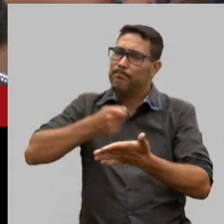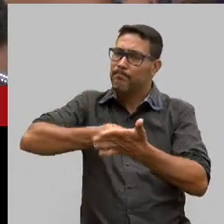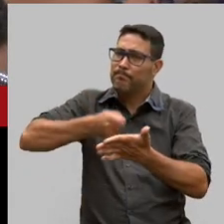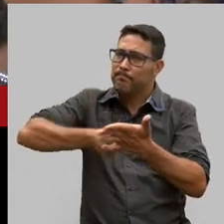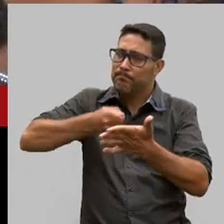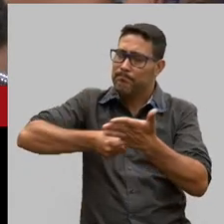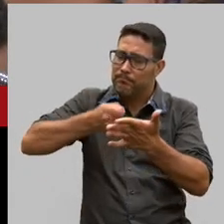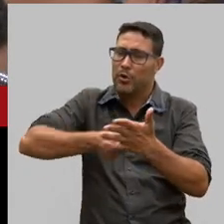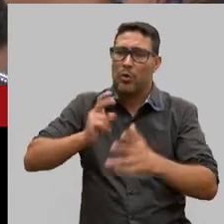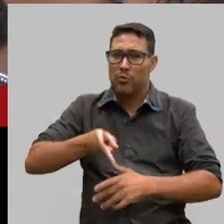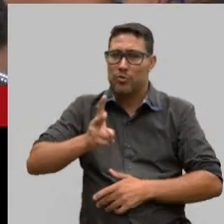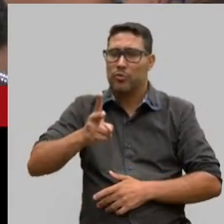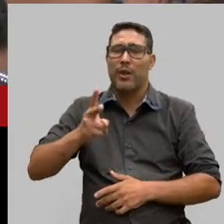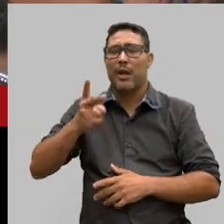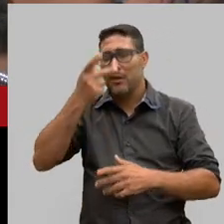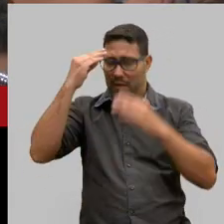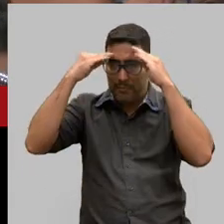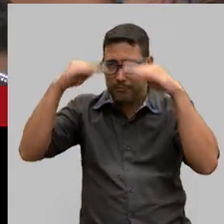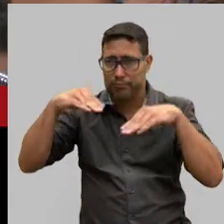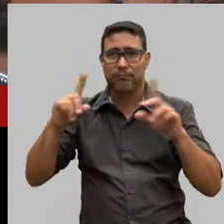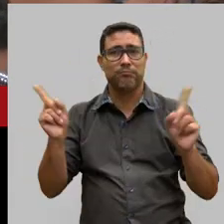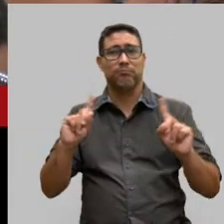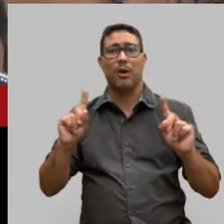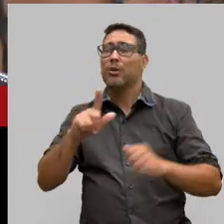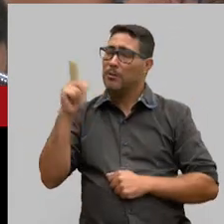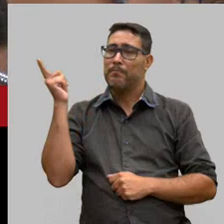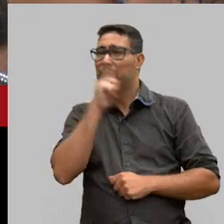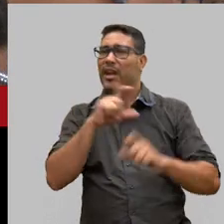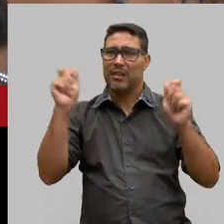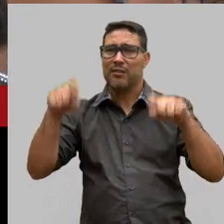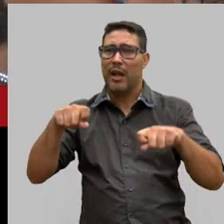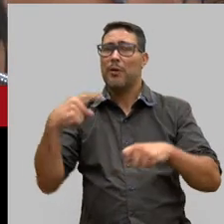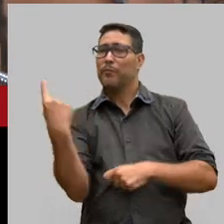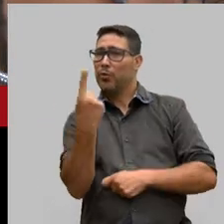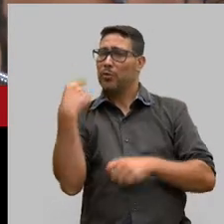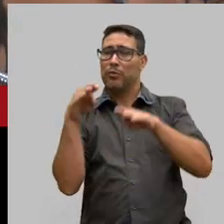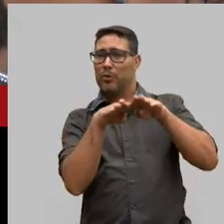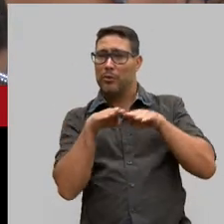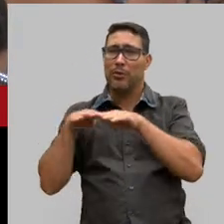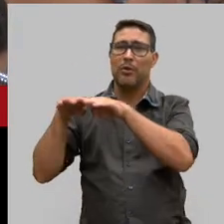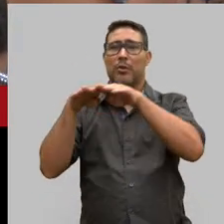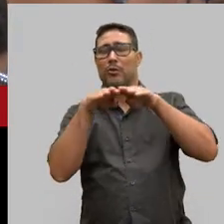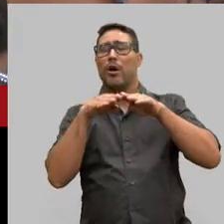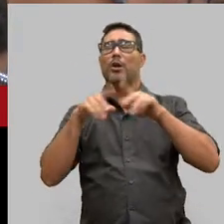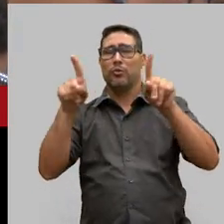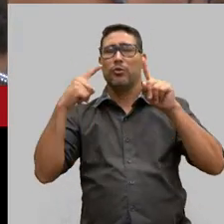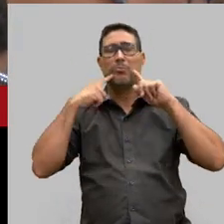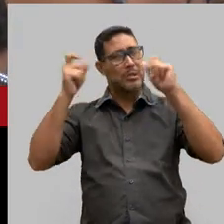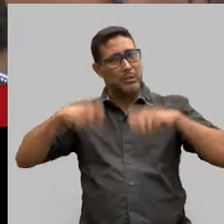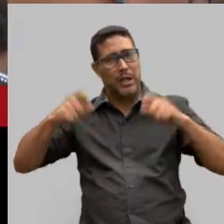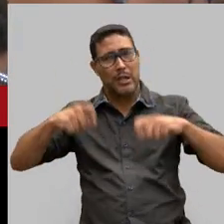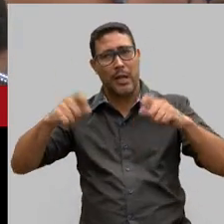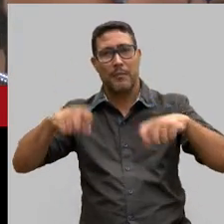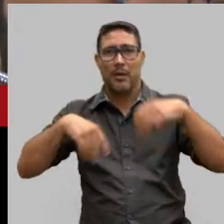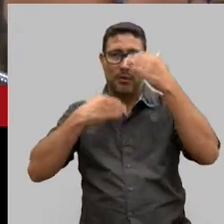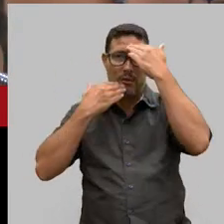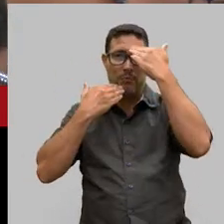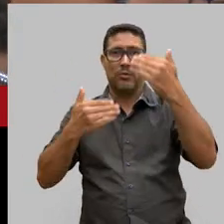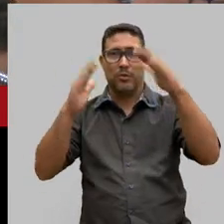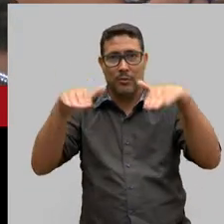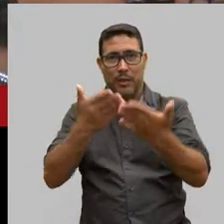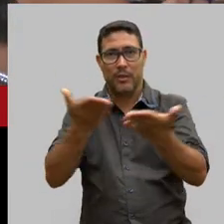tentar e sonhar todos nós somos iguais Todos nós somos capazes e muito obrigado